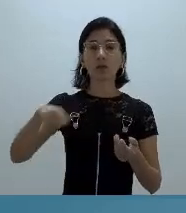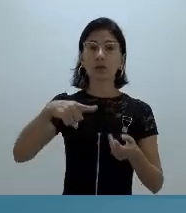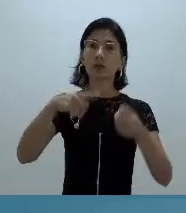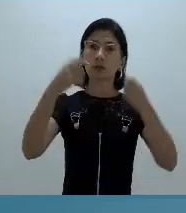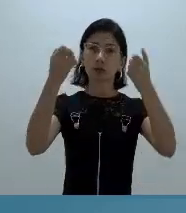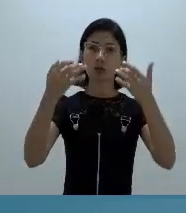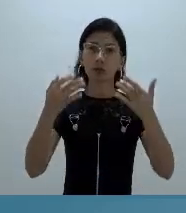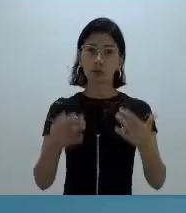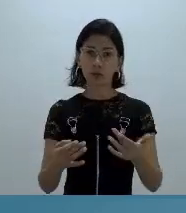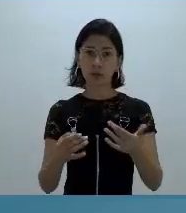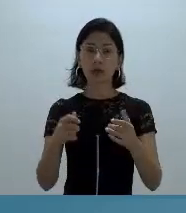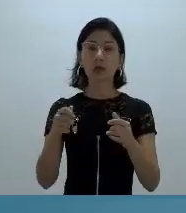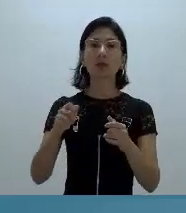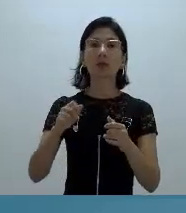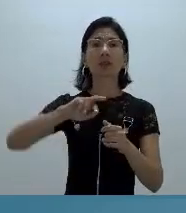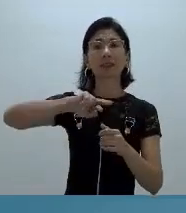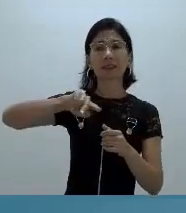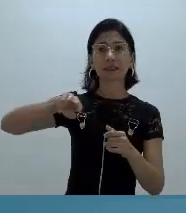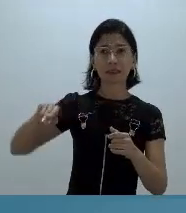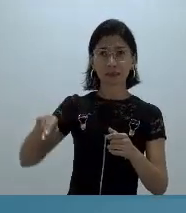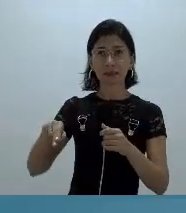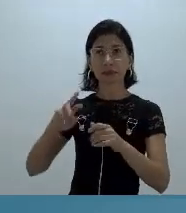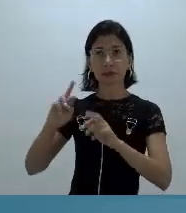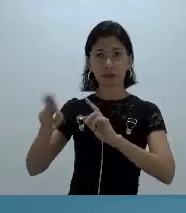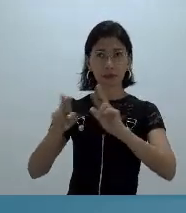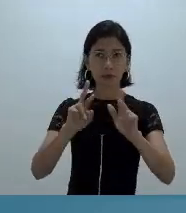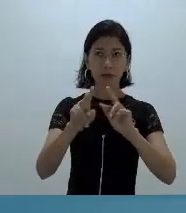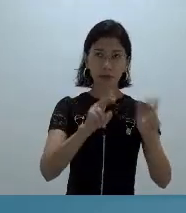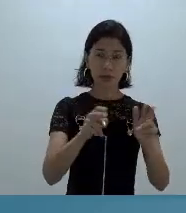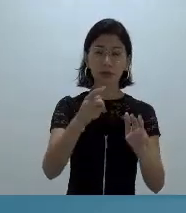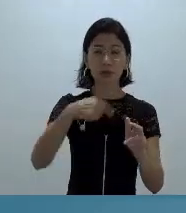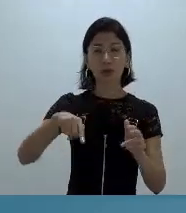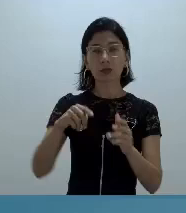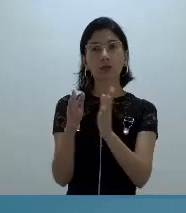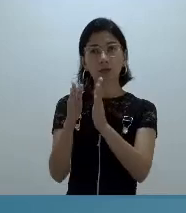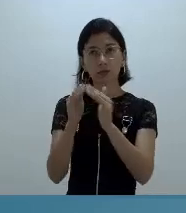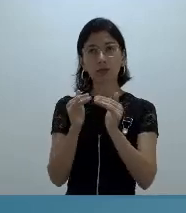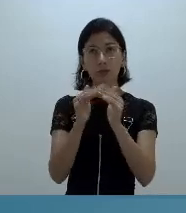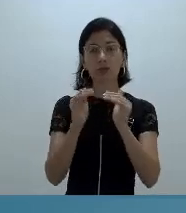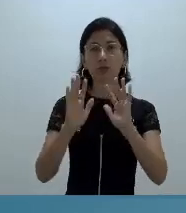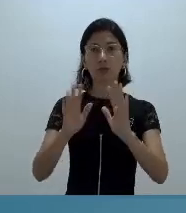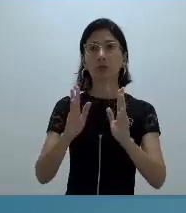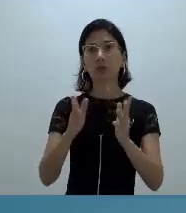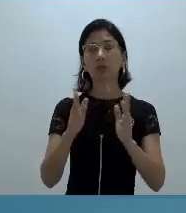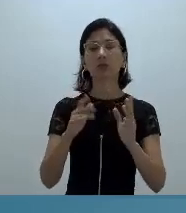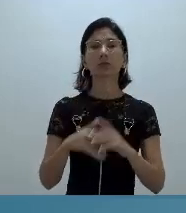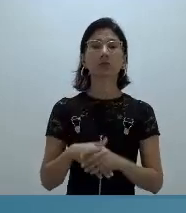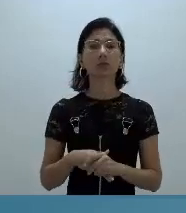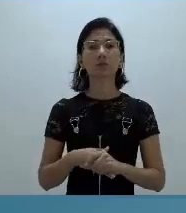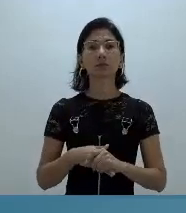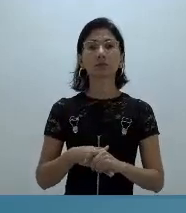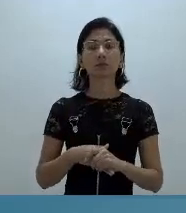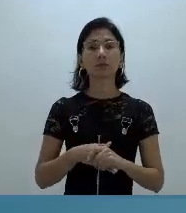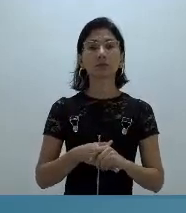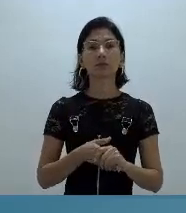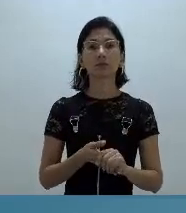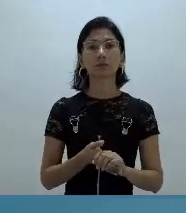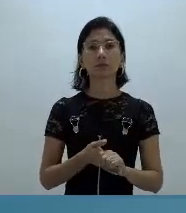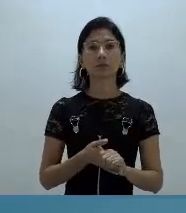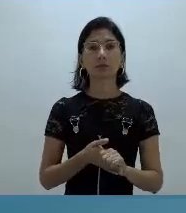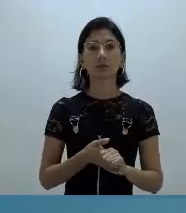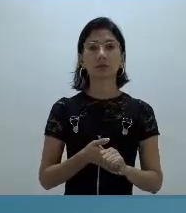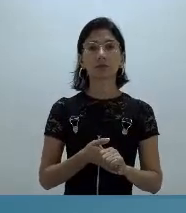agravado. No acordo que serviu de parâmetro para essa decisão, a relatora, em